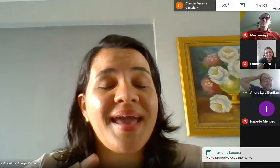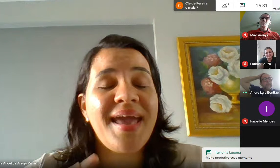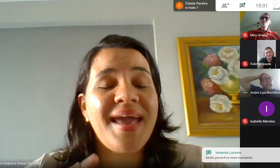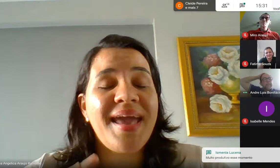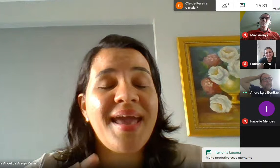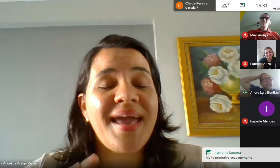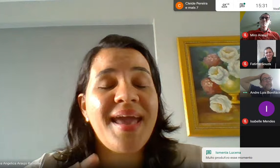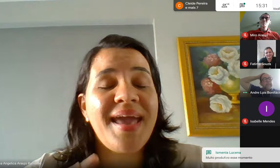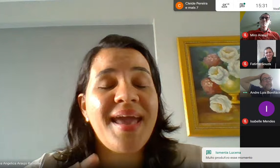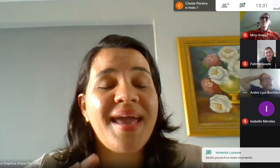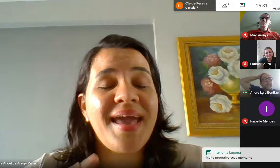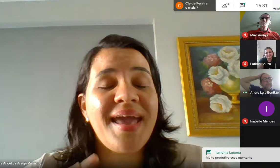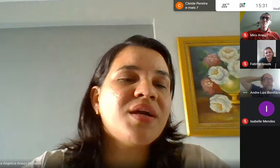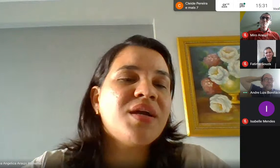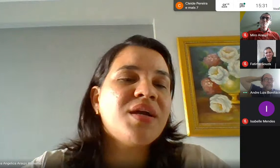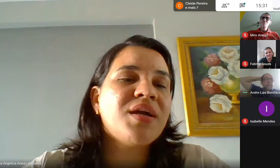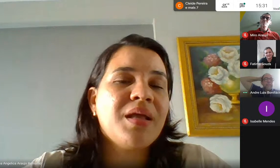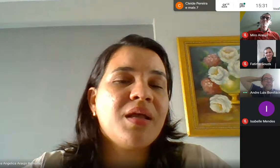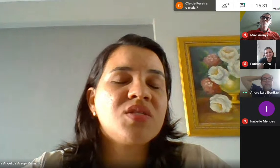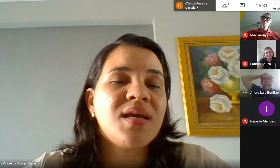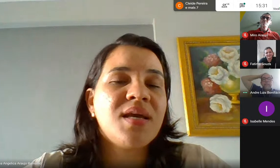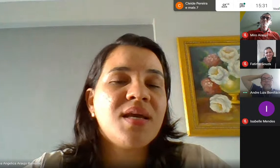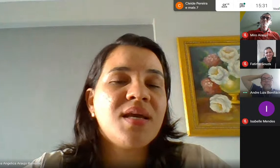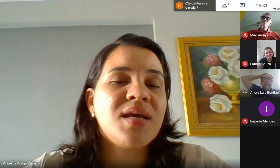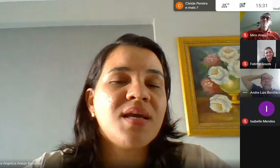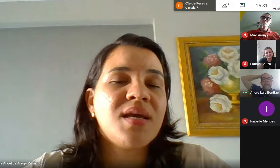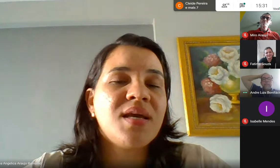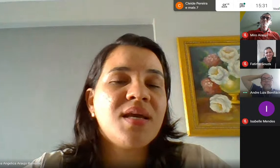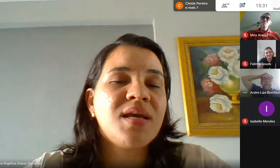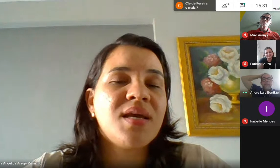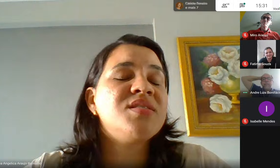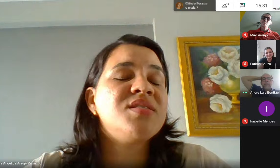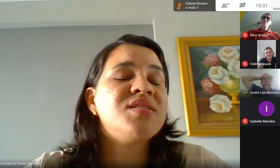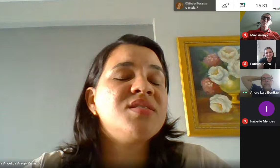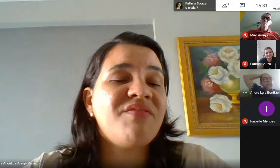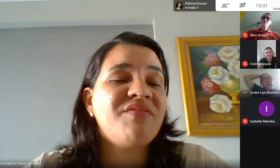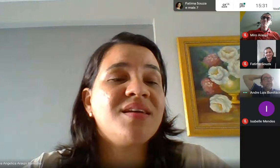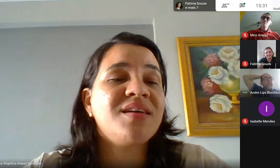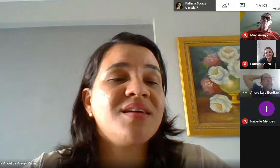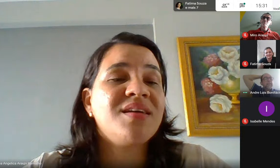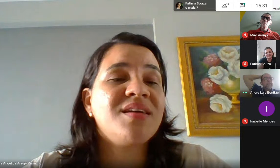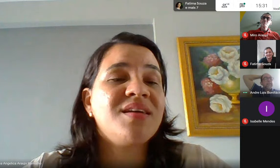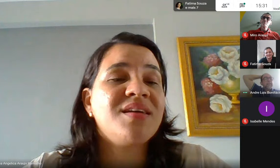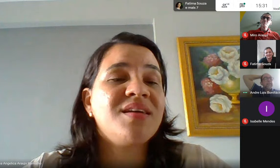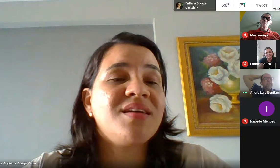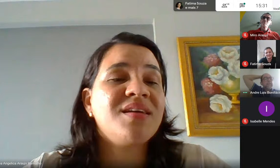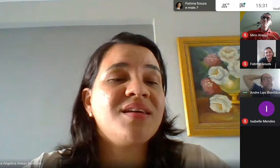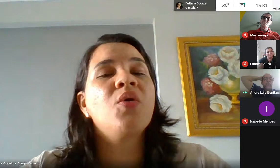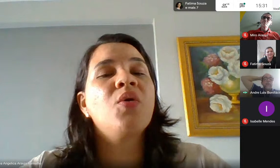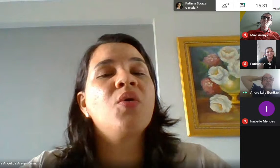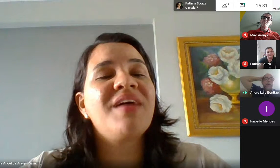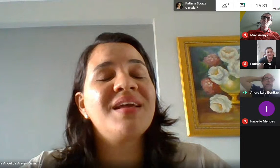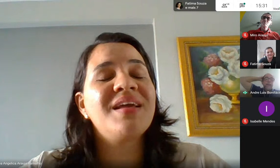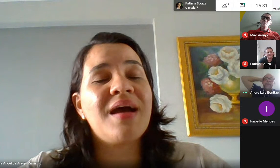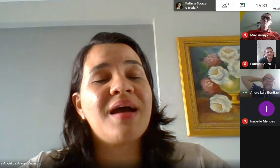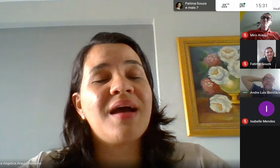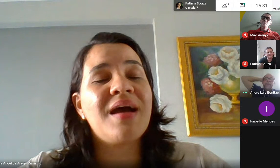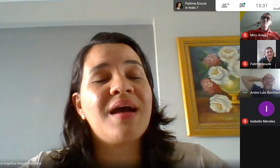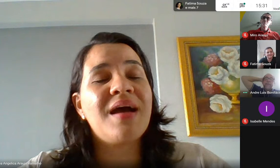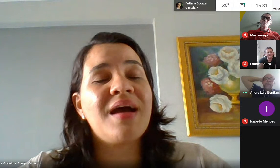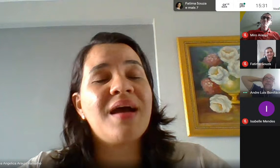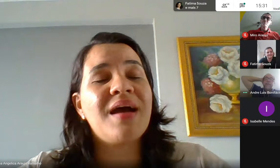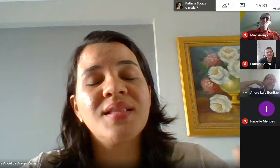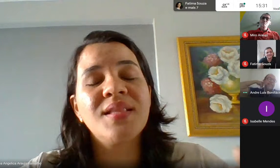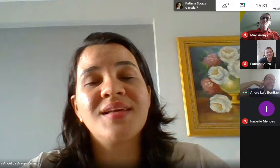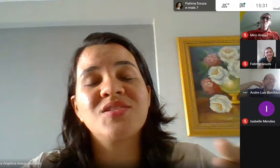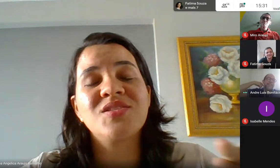vídeo excelente que foi gravado pela nossa equipe de comunicação. Esperem, vai sair no Instagram. Aonde vai o que